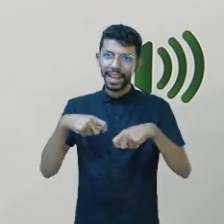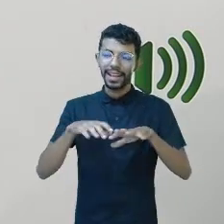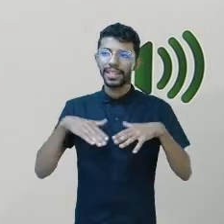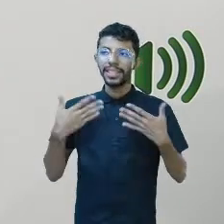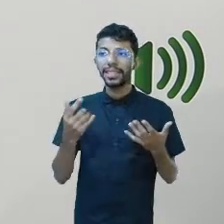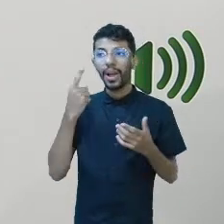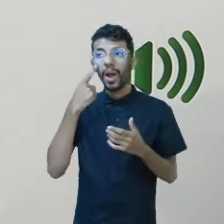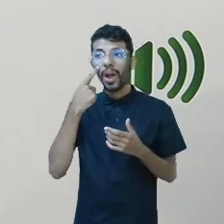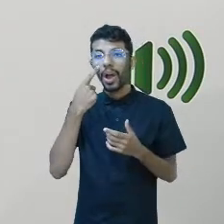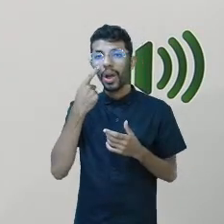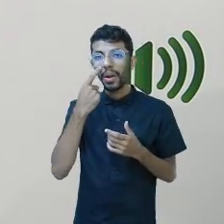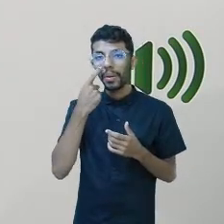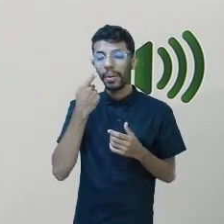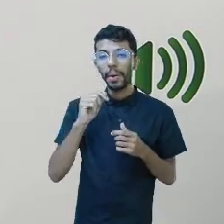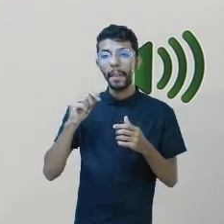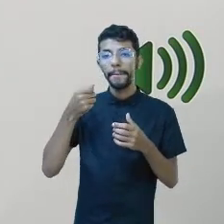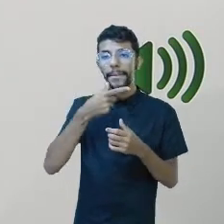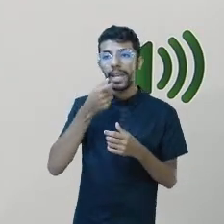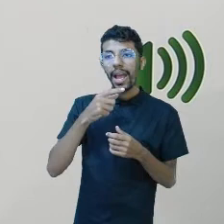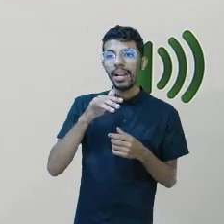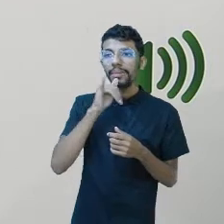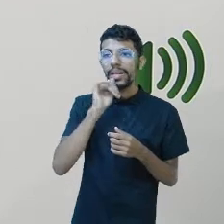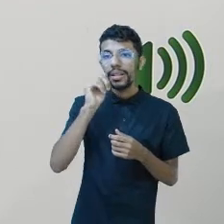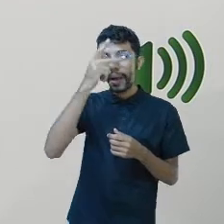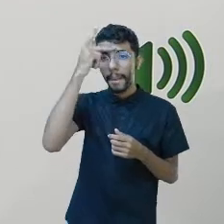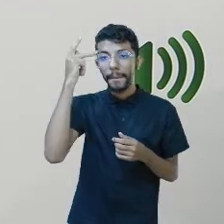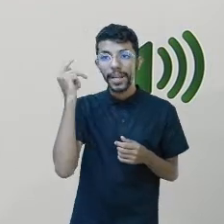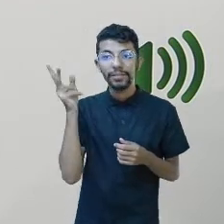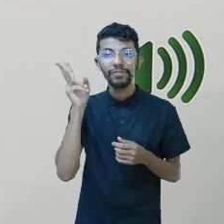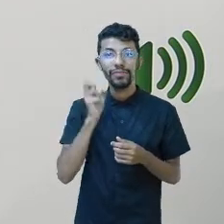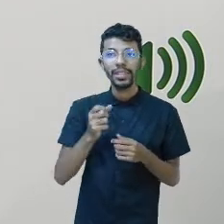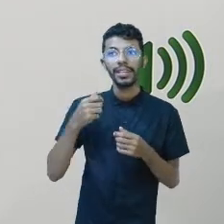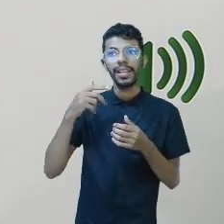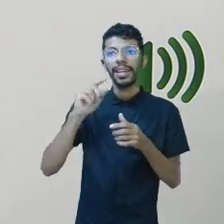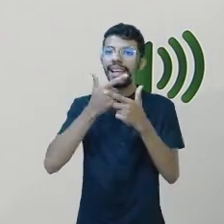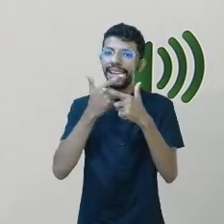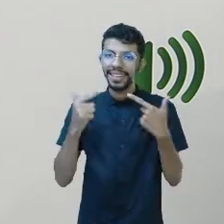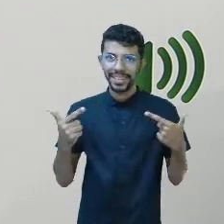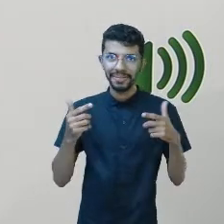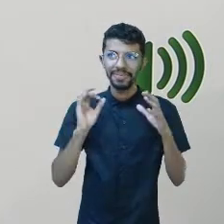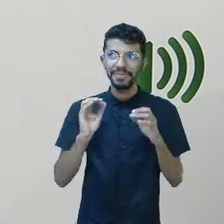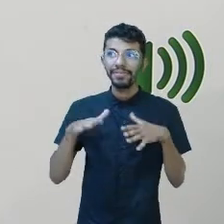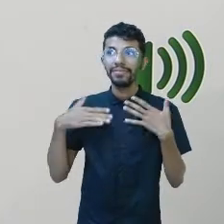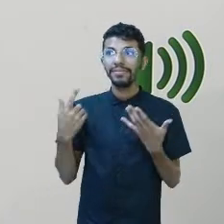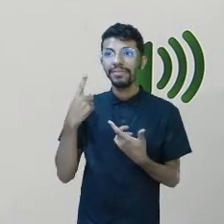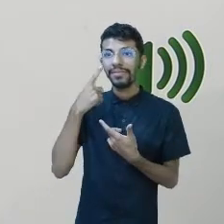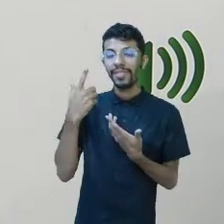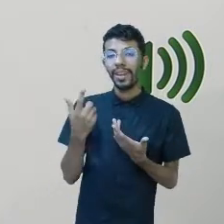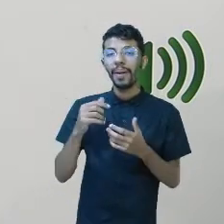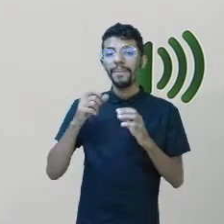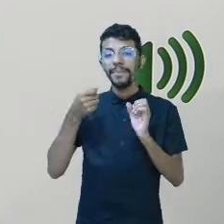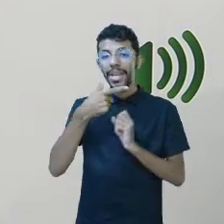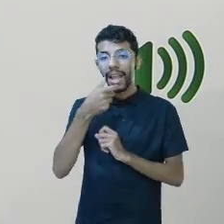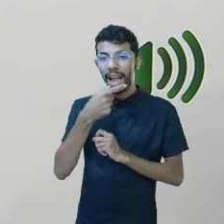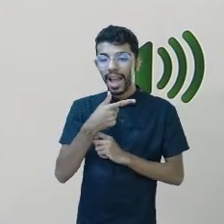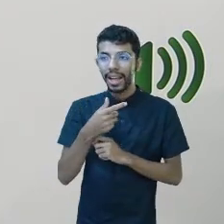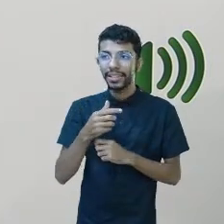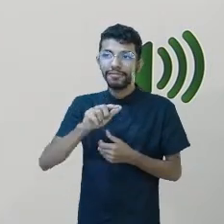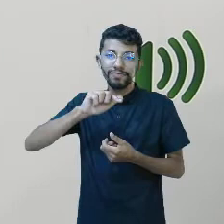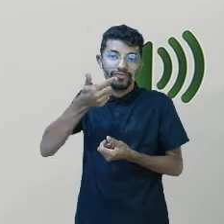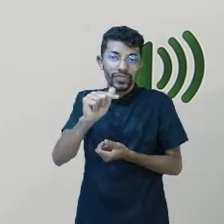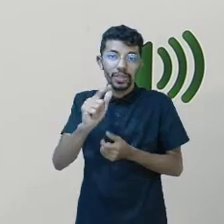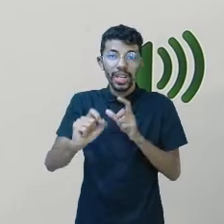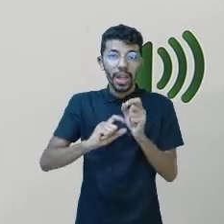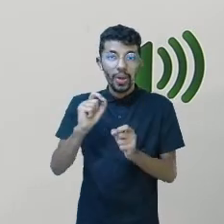vai fazer quem escutar sorrir, não depreciar ninguém. E a piada, como aqui também a gente falou, não tem um